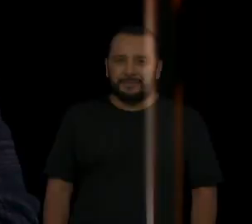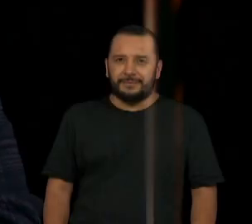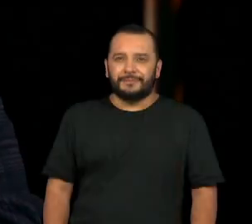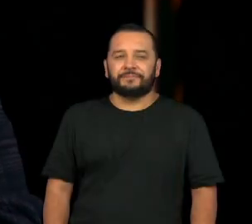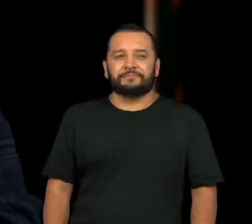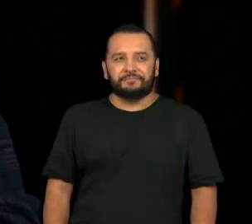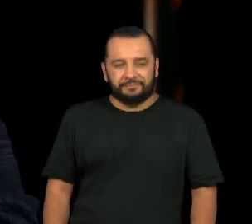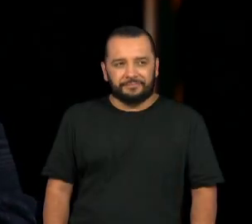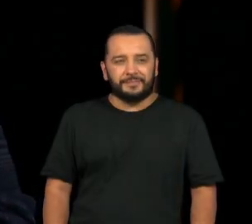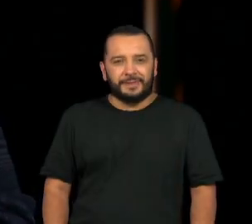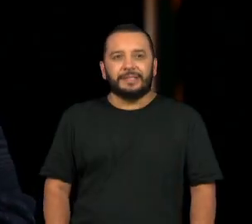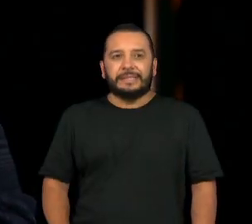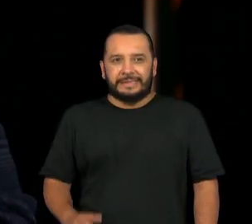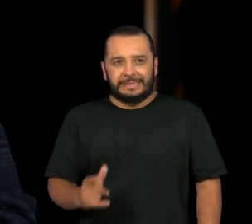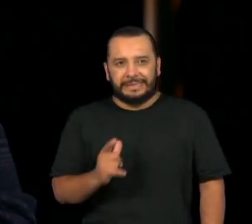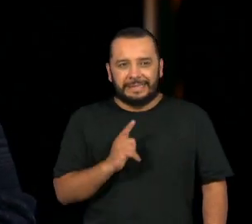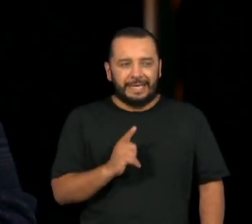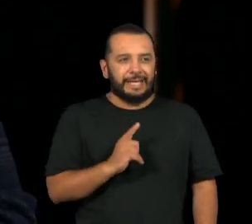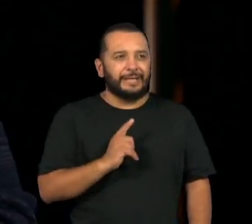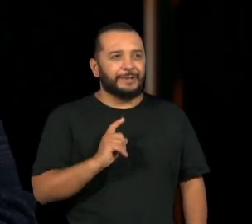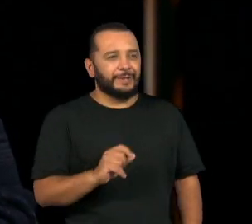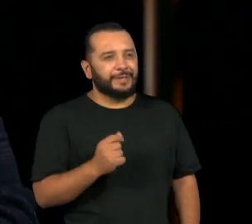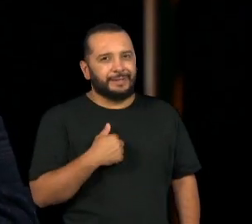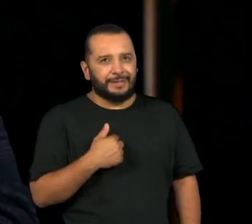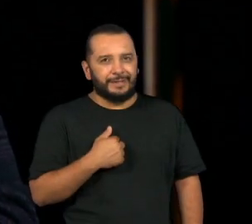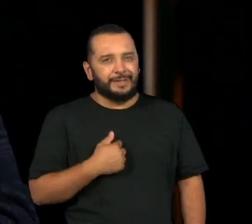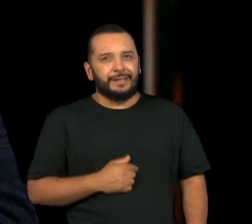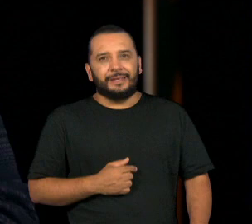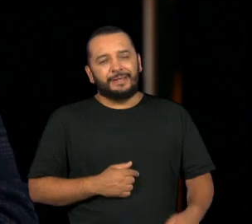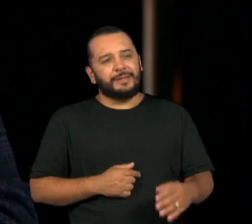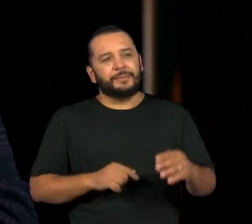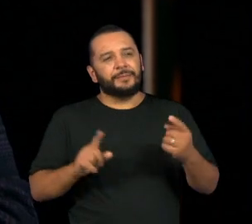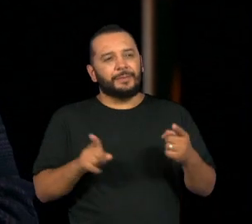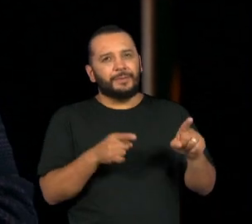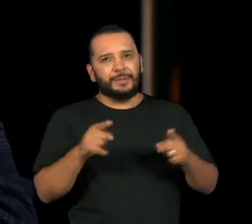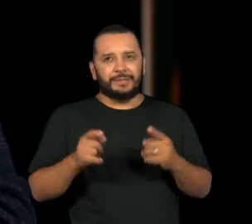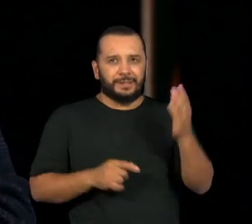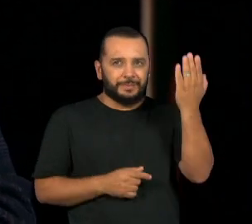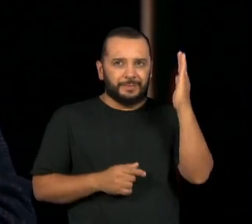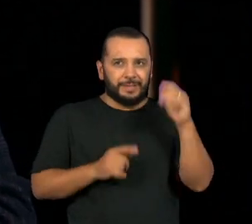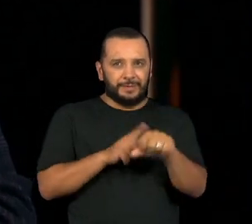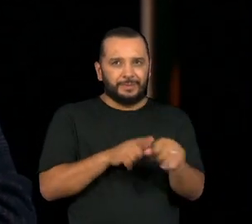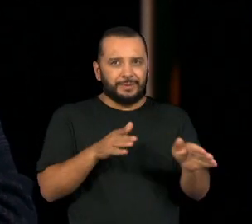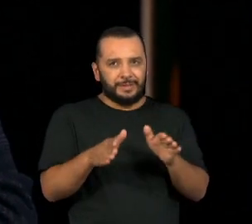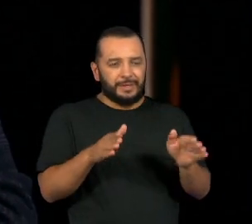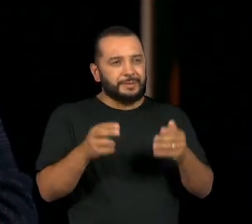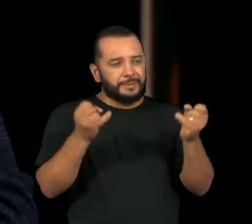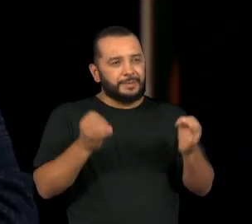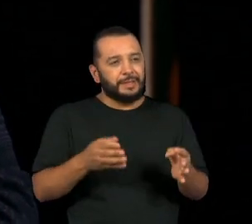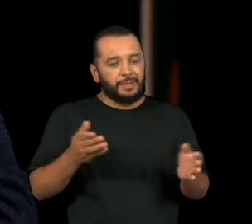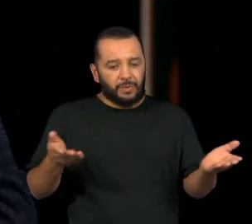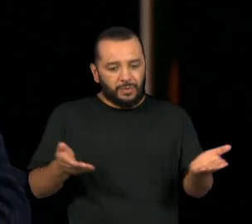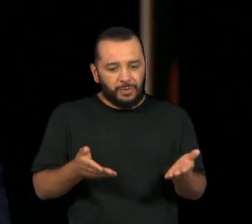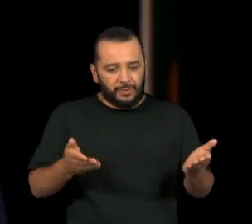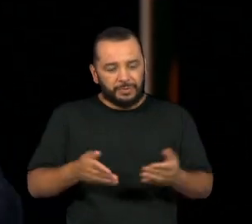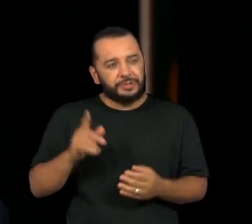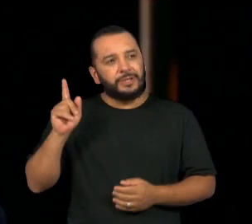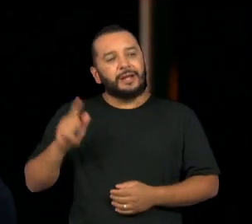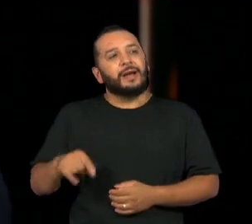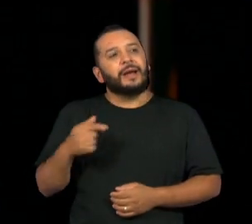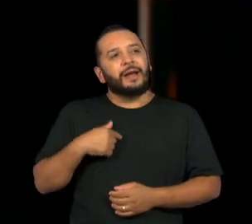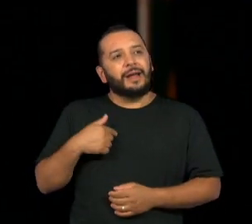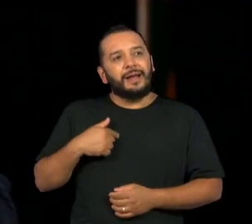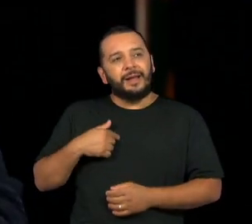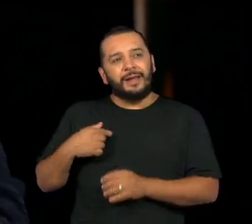No Espelho do Tempo, essa maravilha de composição, você diz que o presente é um reflexo do passado e o futuro